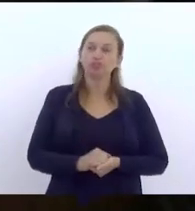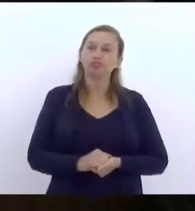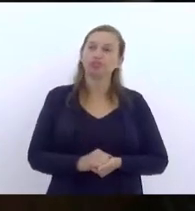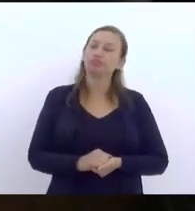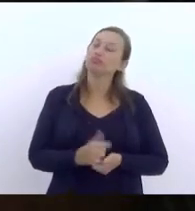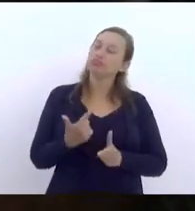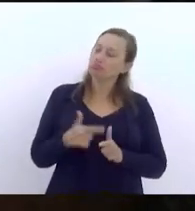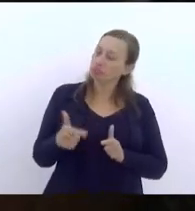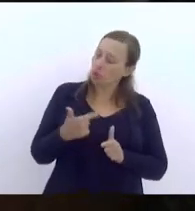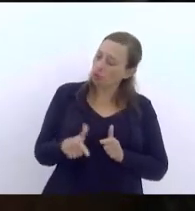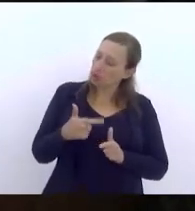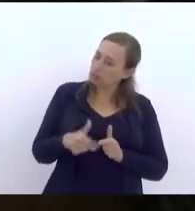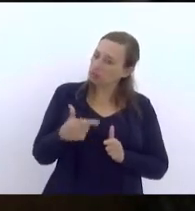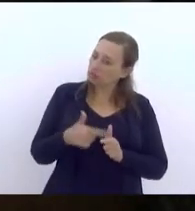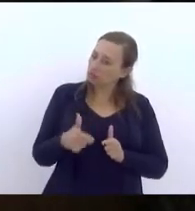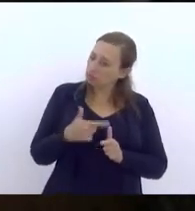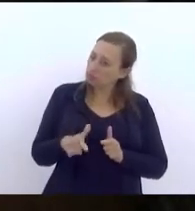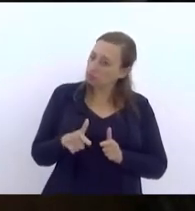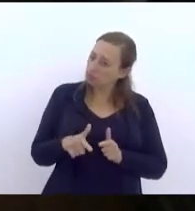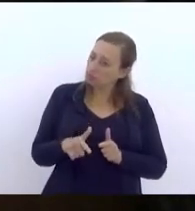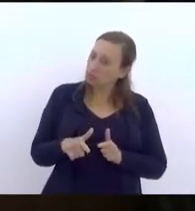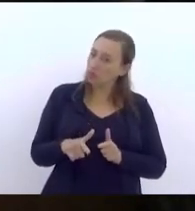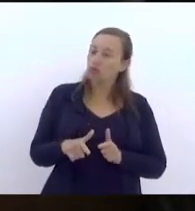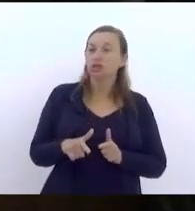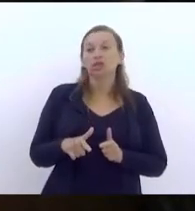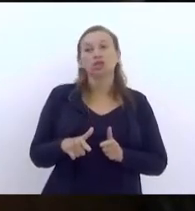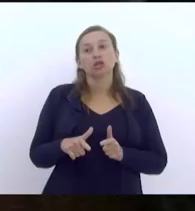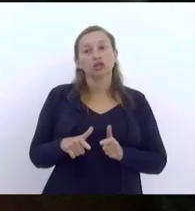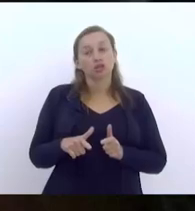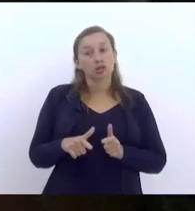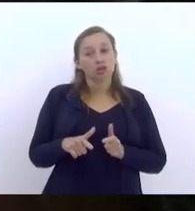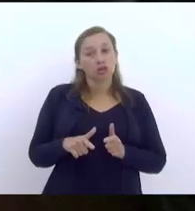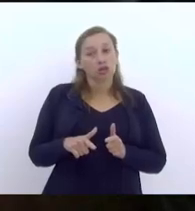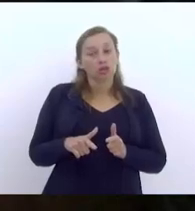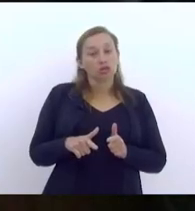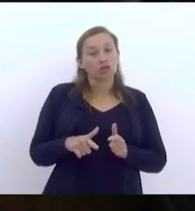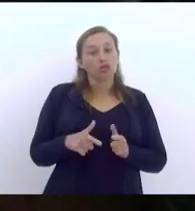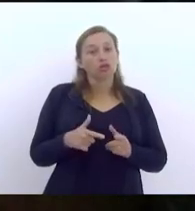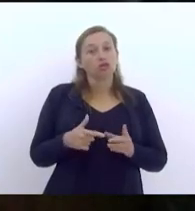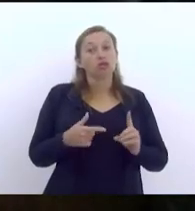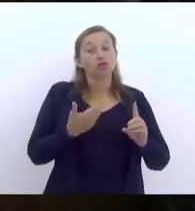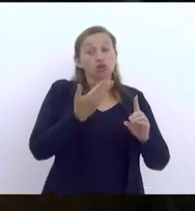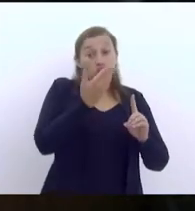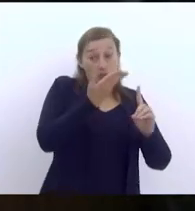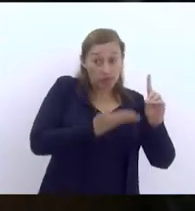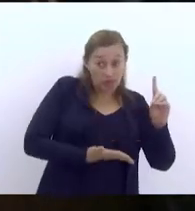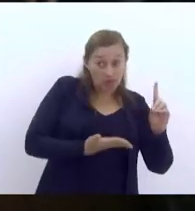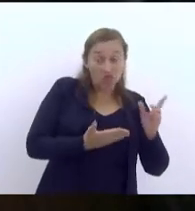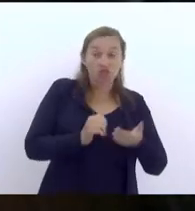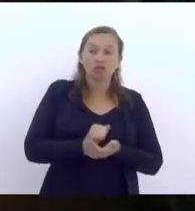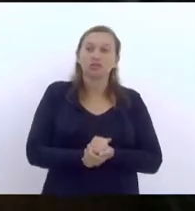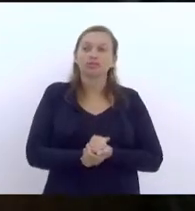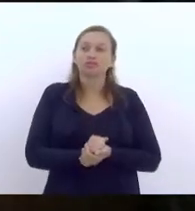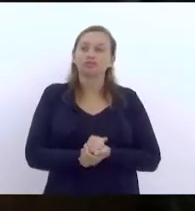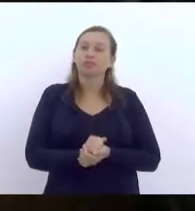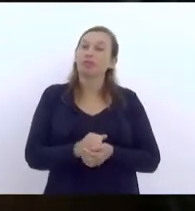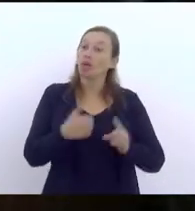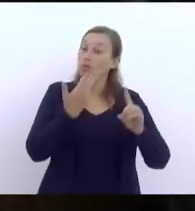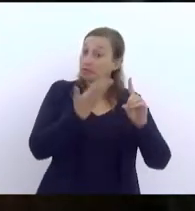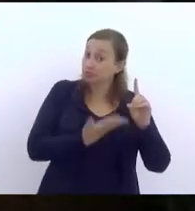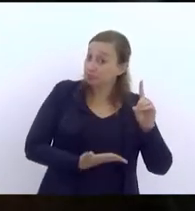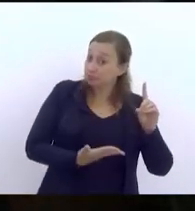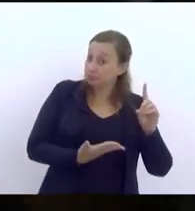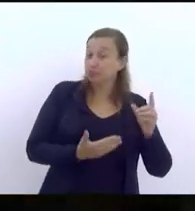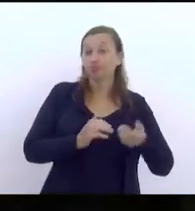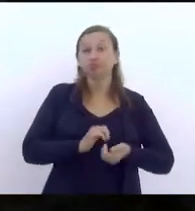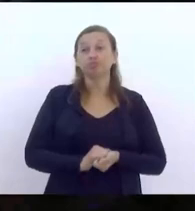um problema de concepção de como são as homenagens, embora a homenagem aqui feita é